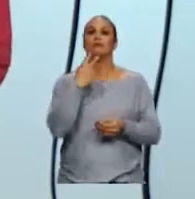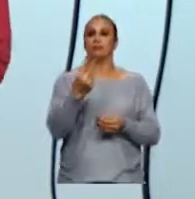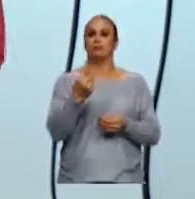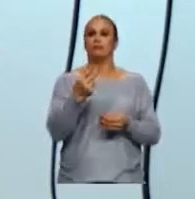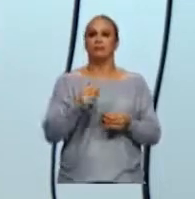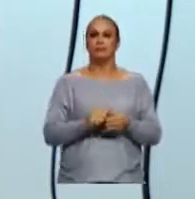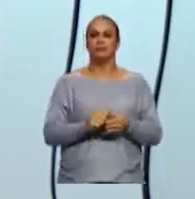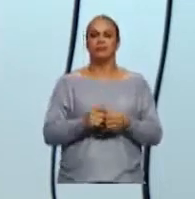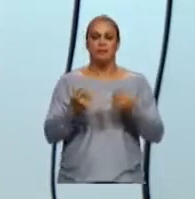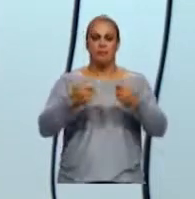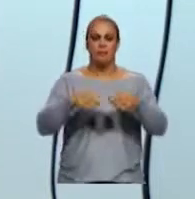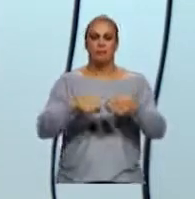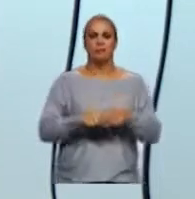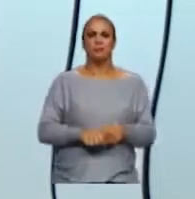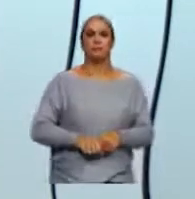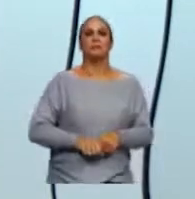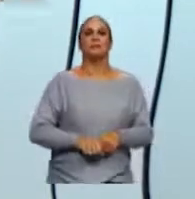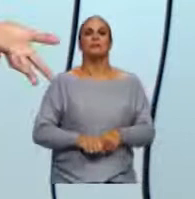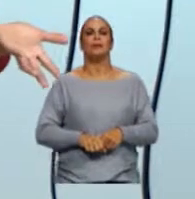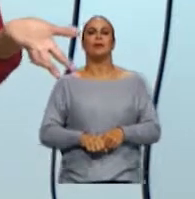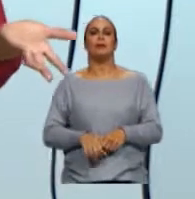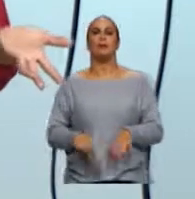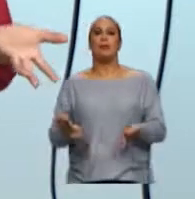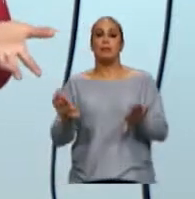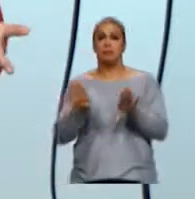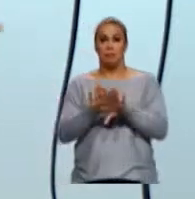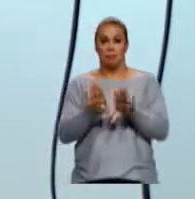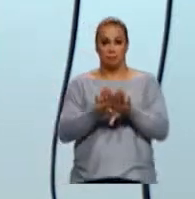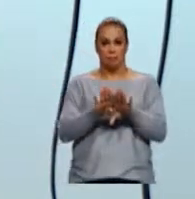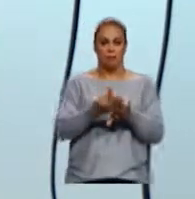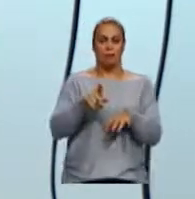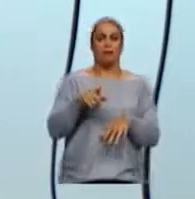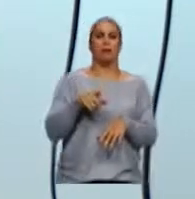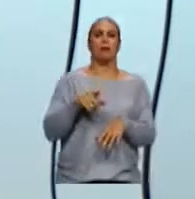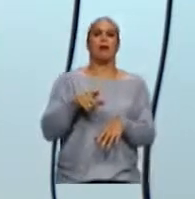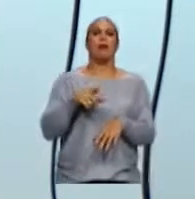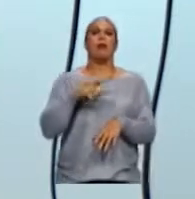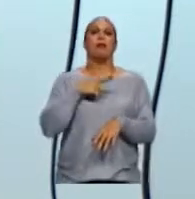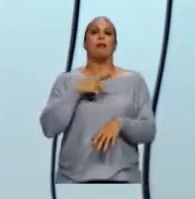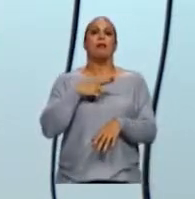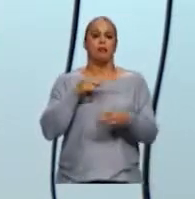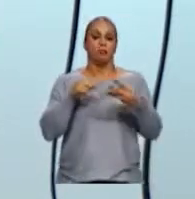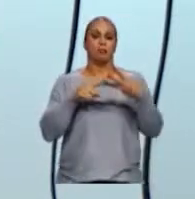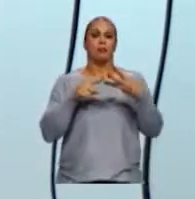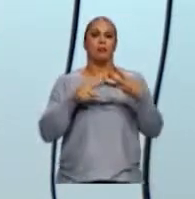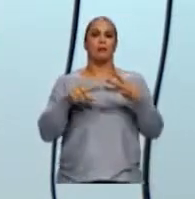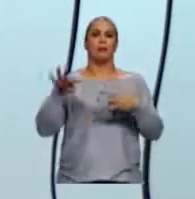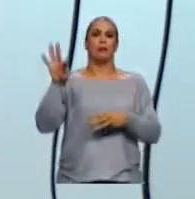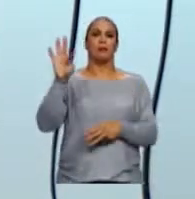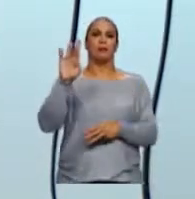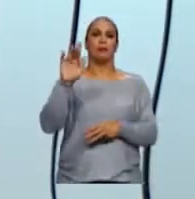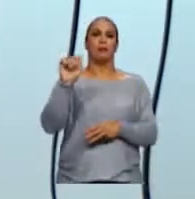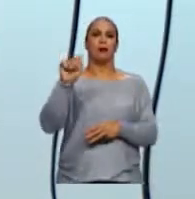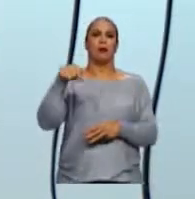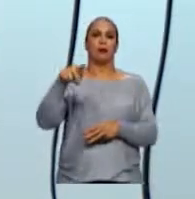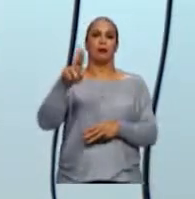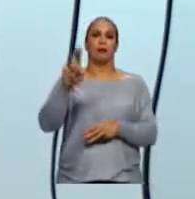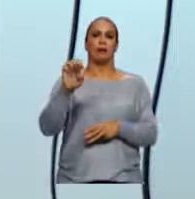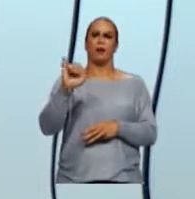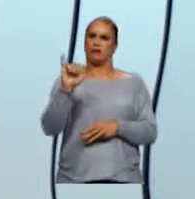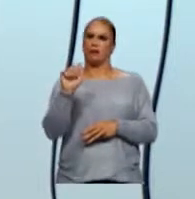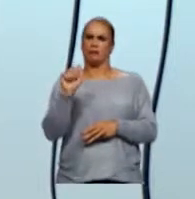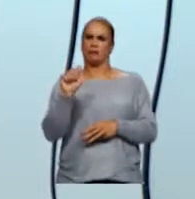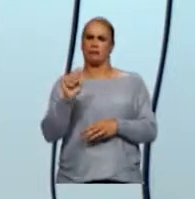nós ainda vamos encontrar a traqueia. A traqueia é um tubo mais ou menos aí de uns